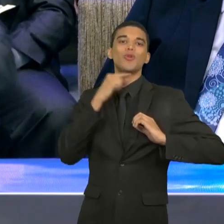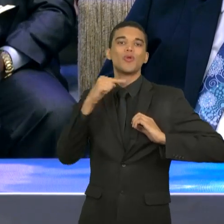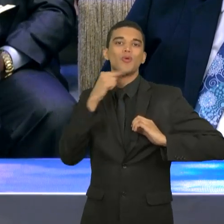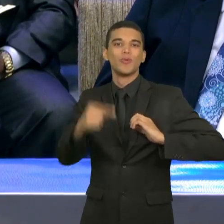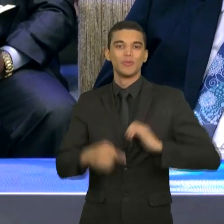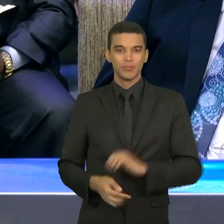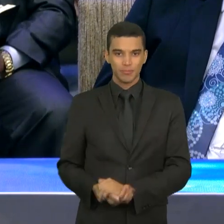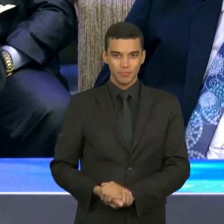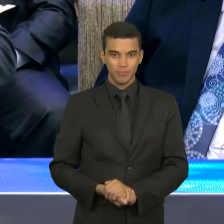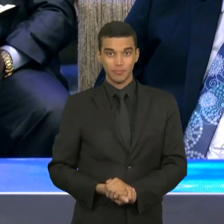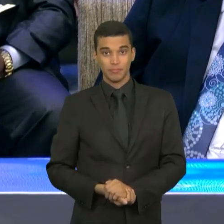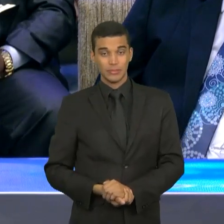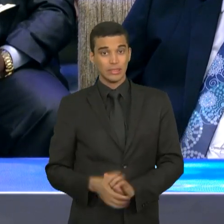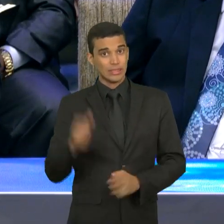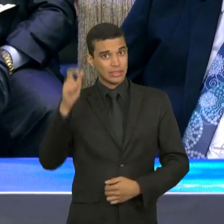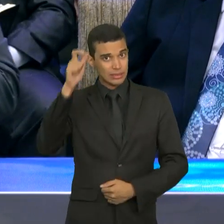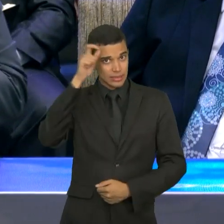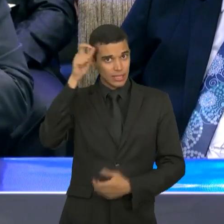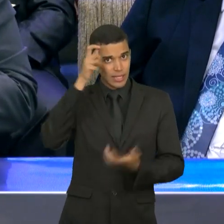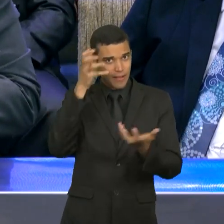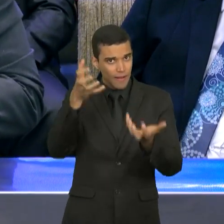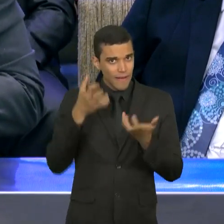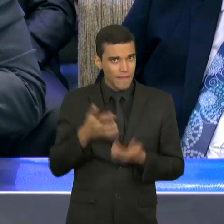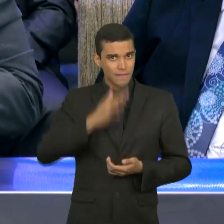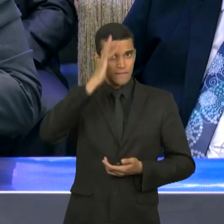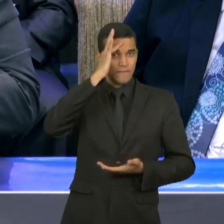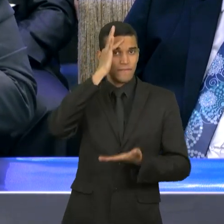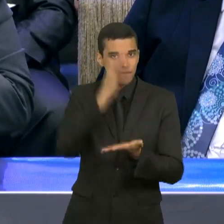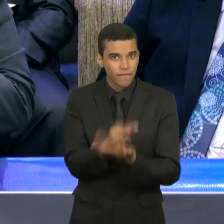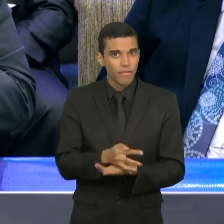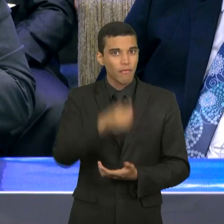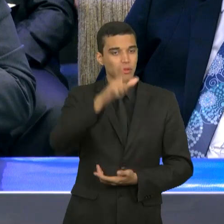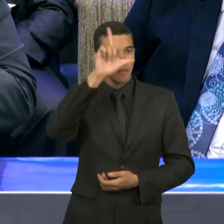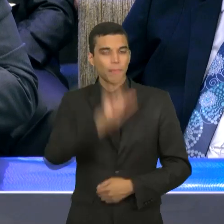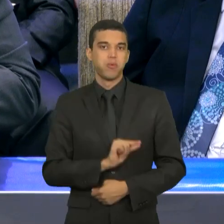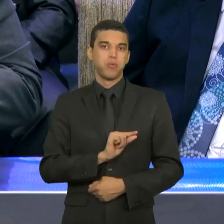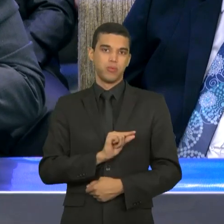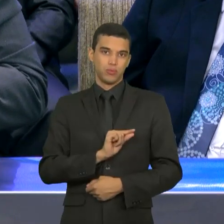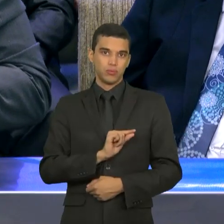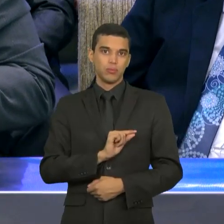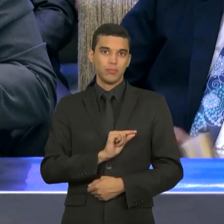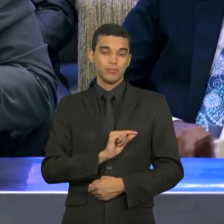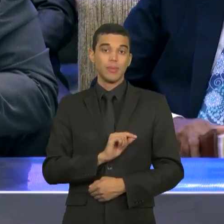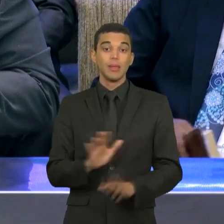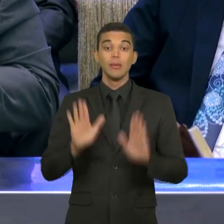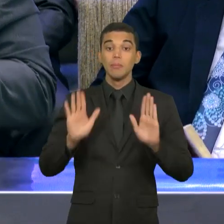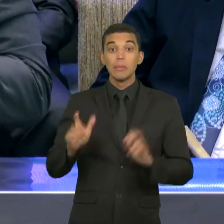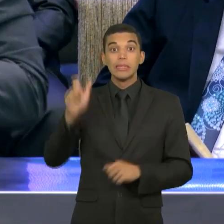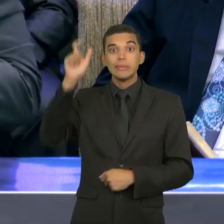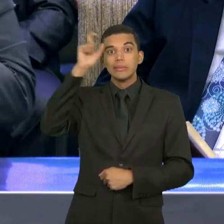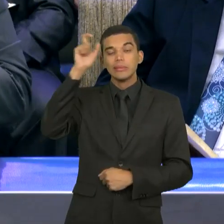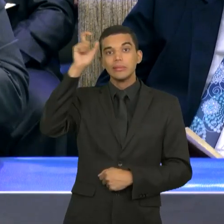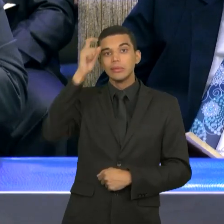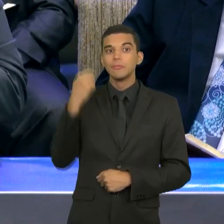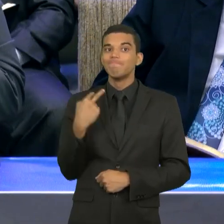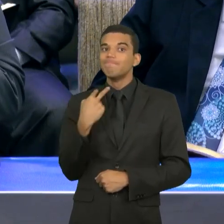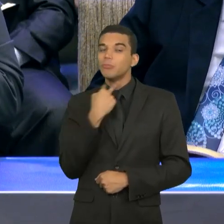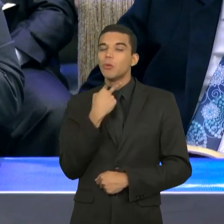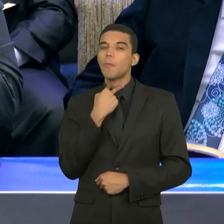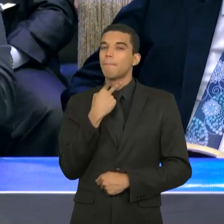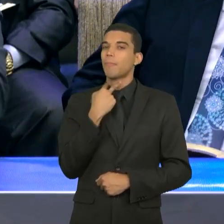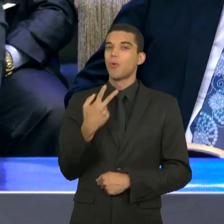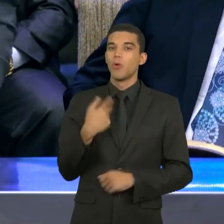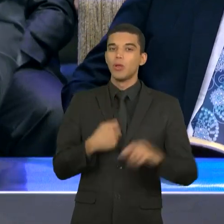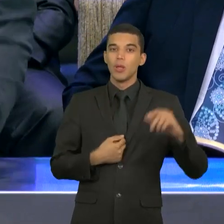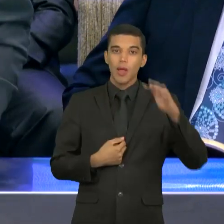a fé que está no seu coração como ele não pode destruir no que a gente crê ele